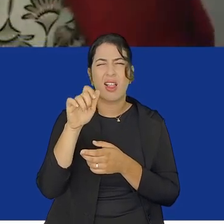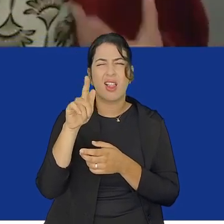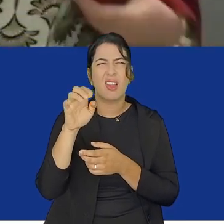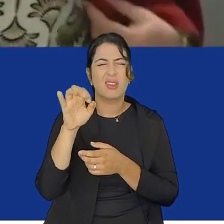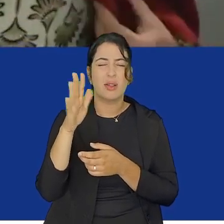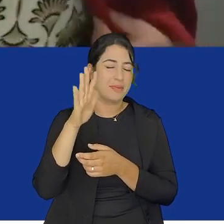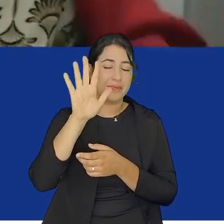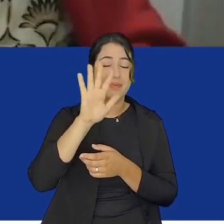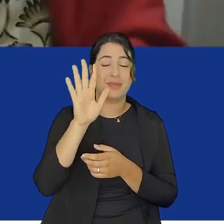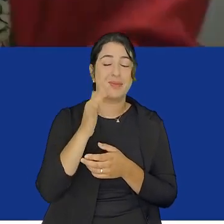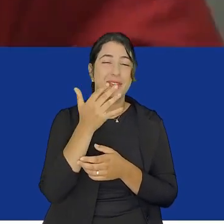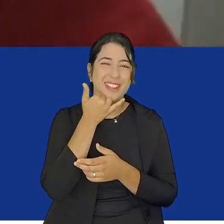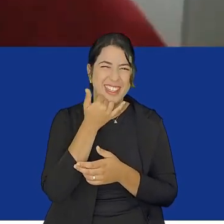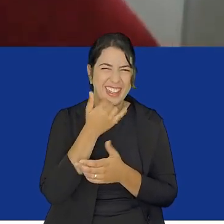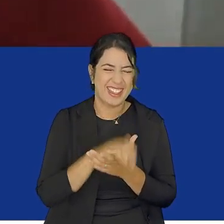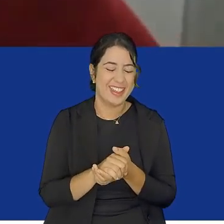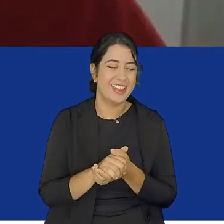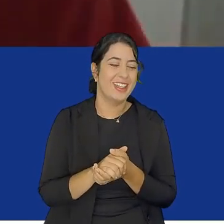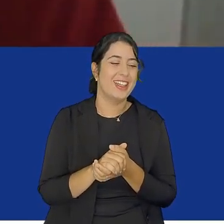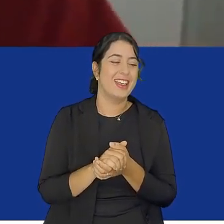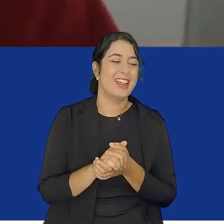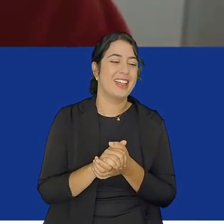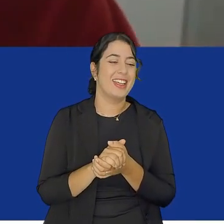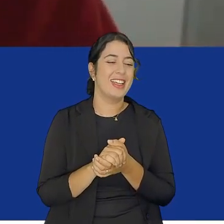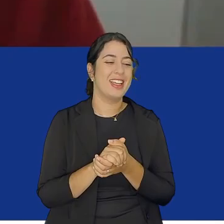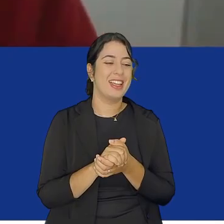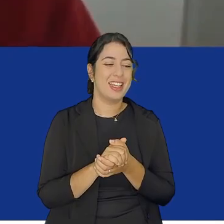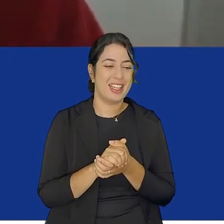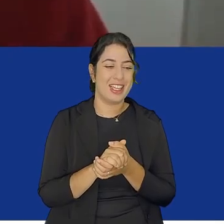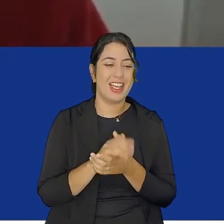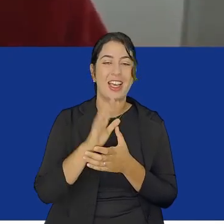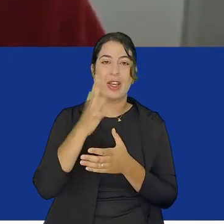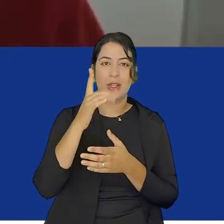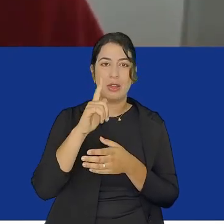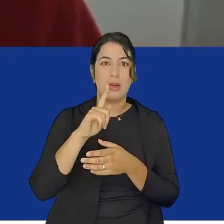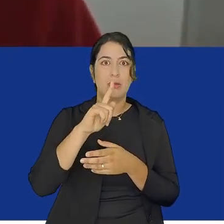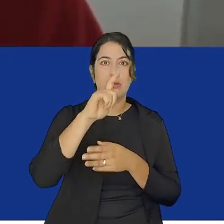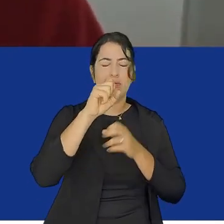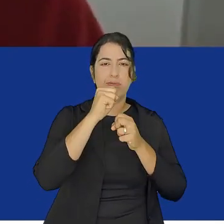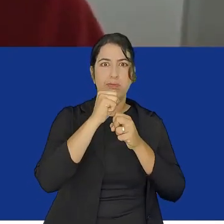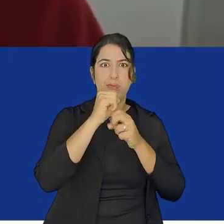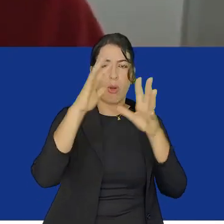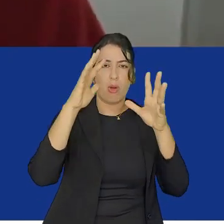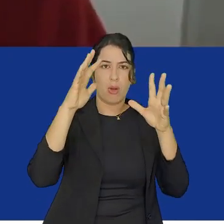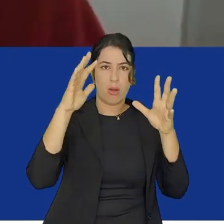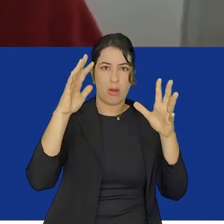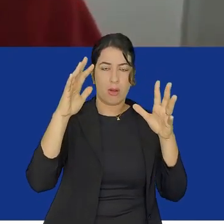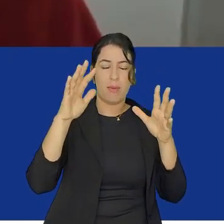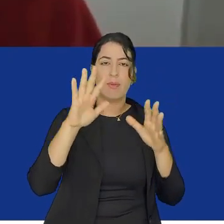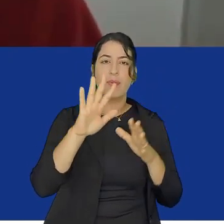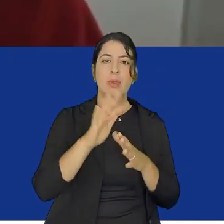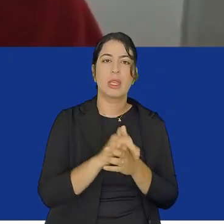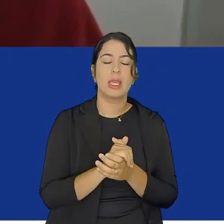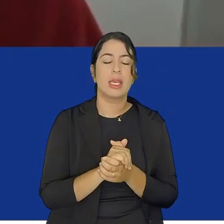idade. Né, isso aí revela a idade, aí já é básico, né? A Challenger, ela explodiu. E aí, depois